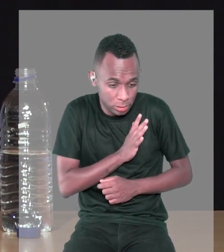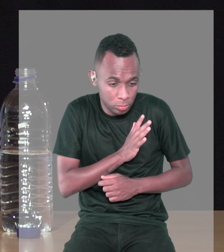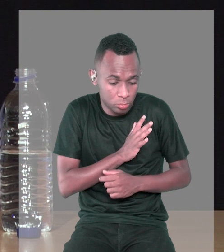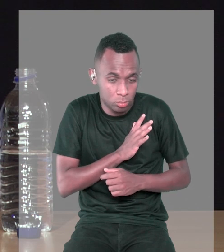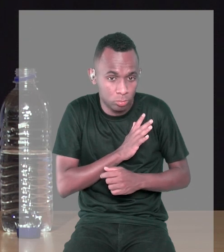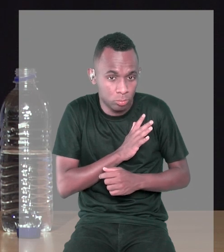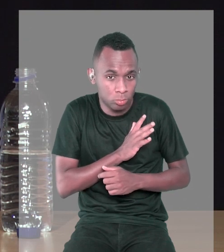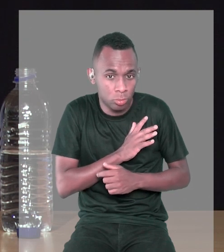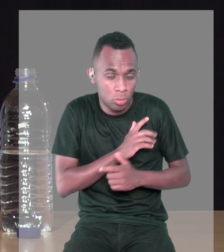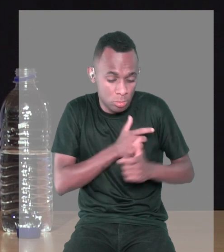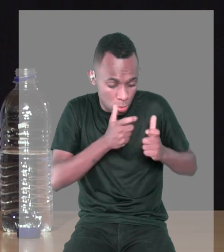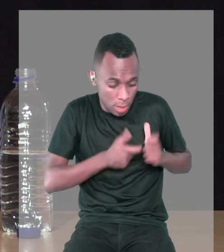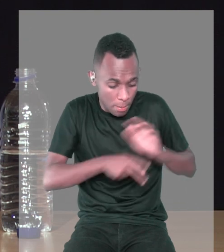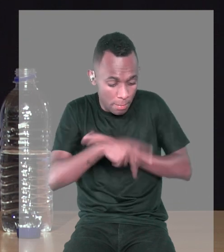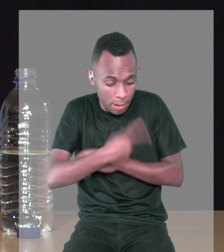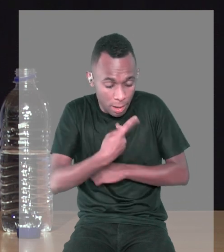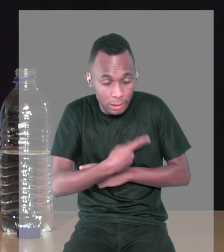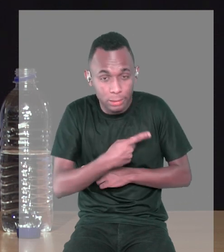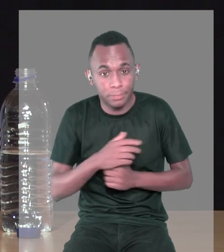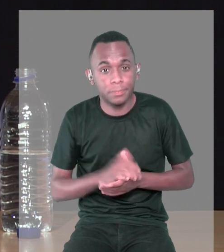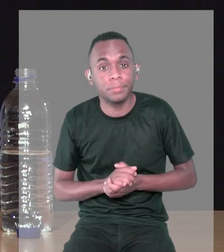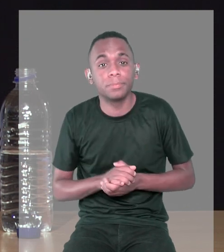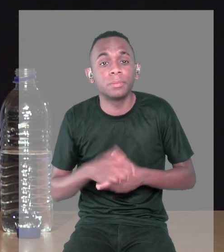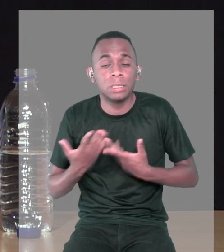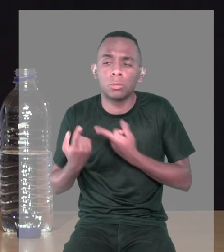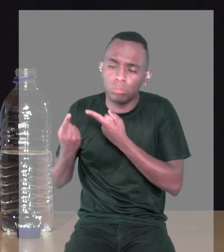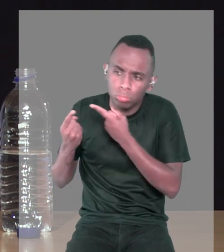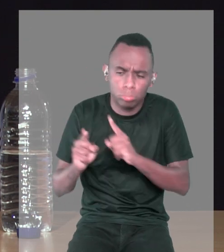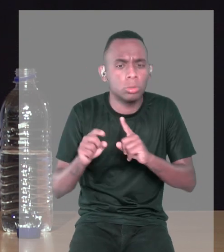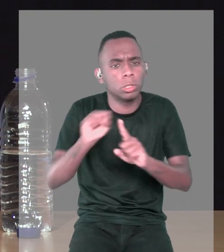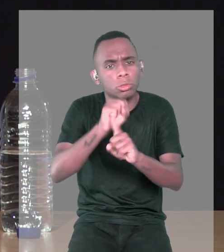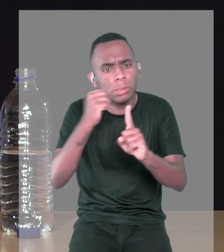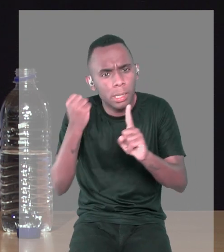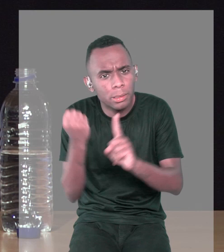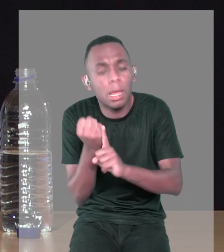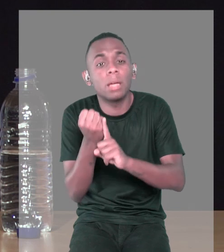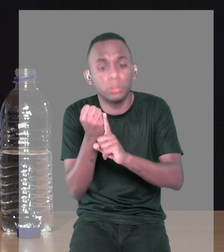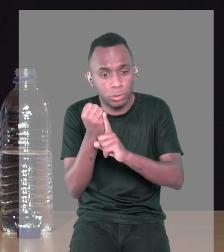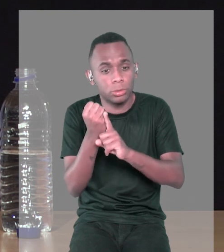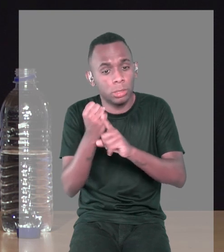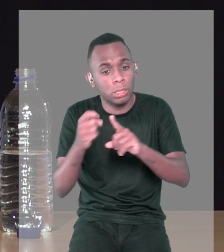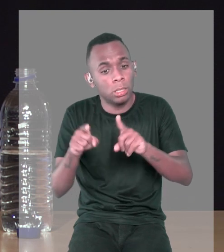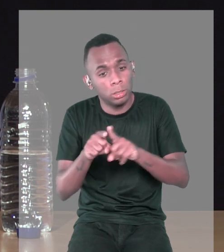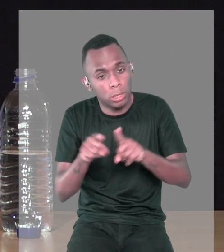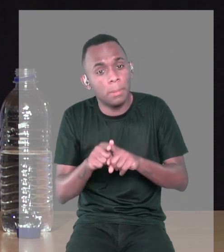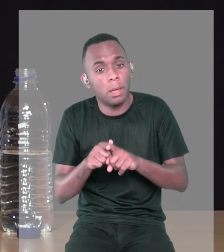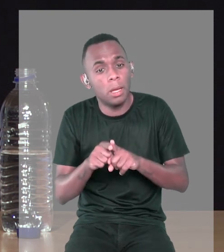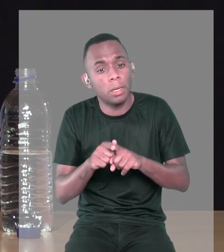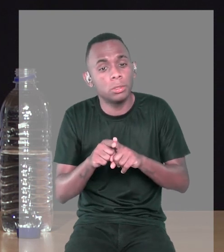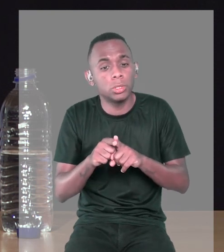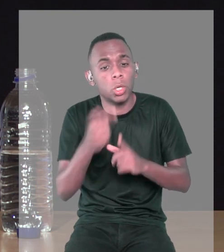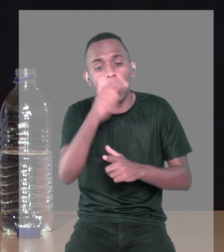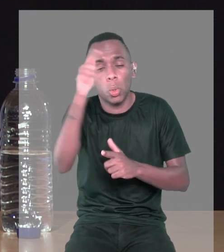lugar tangível no mundo. A reação rebelde contra a sociedade, continua Hannah Arendt, no decorrer da qual Rousseau